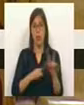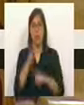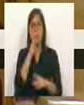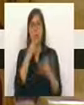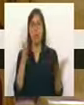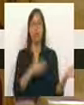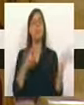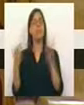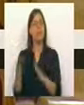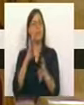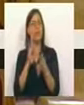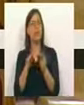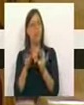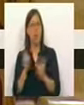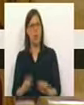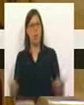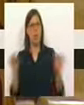deputados. Por outro lado,